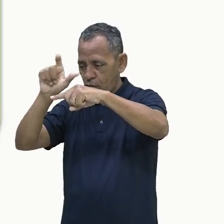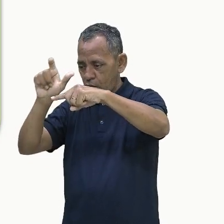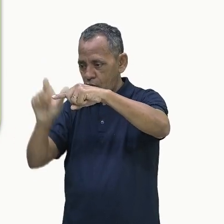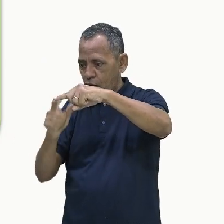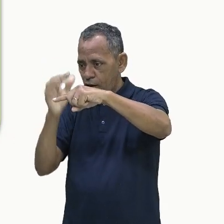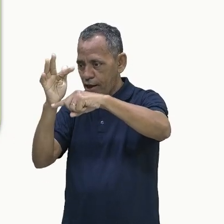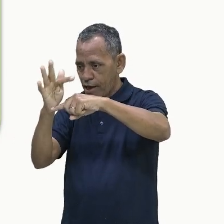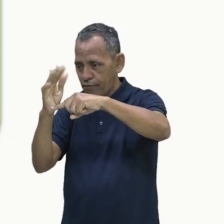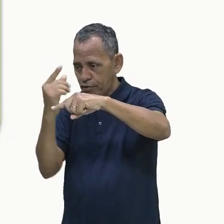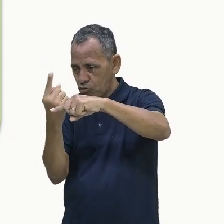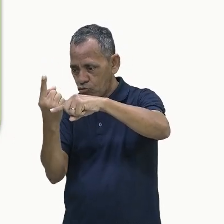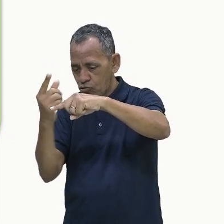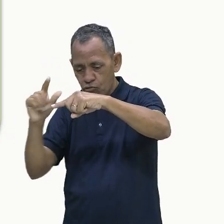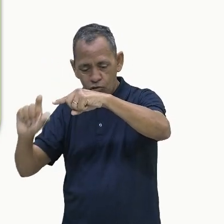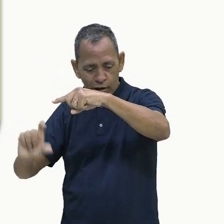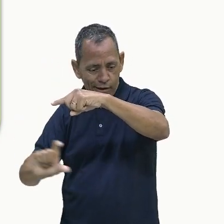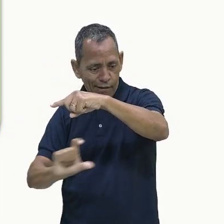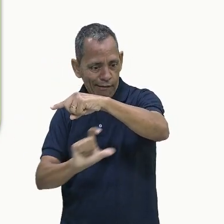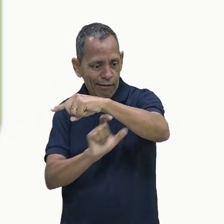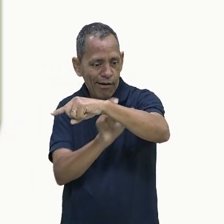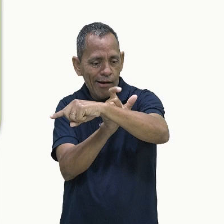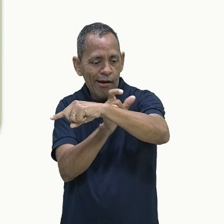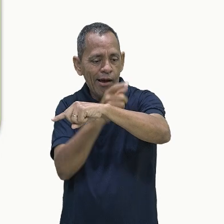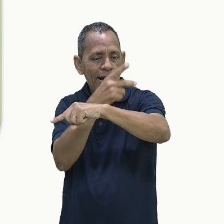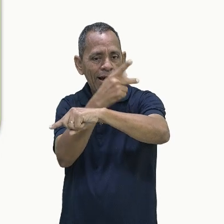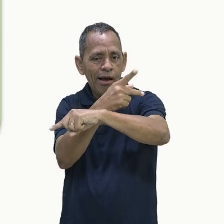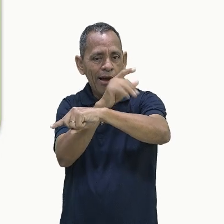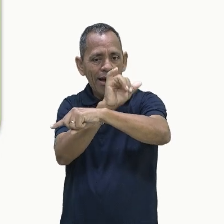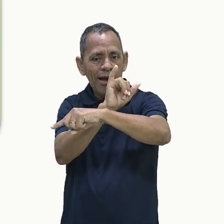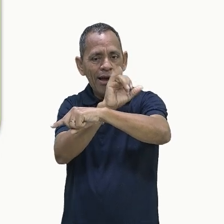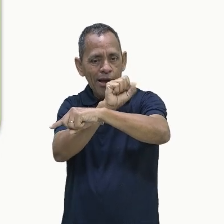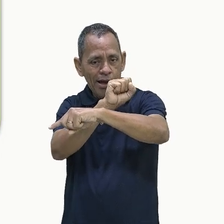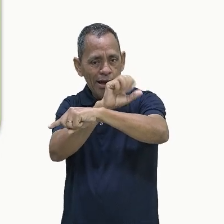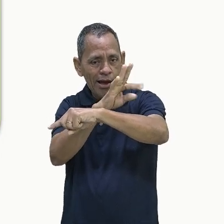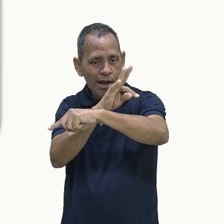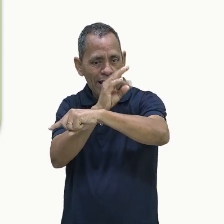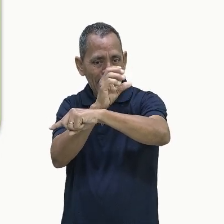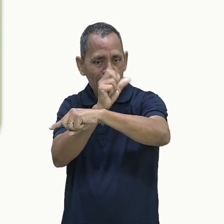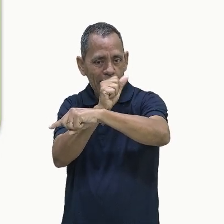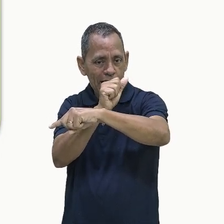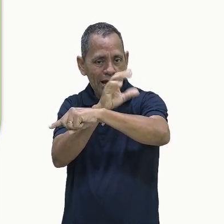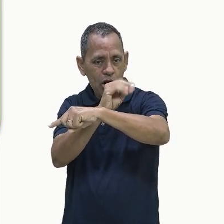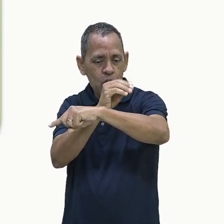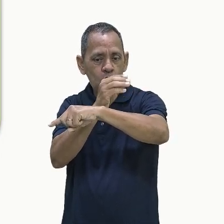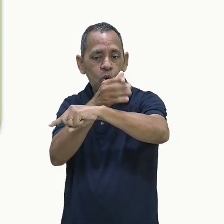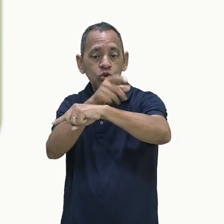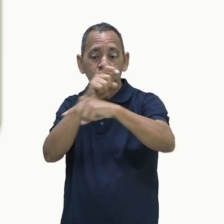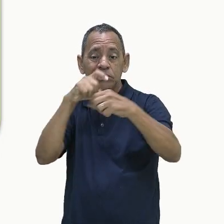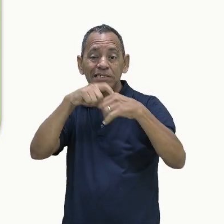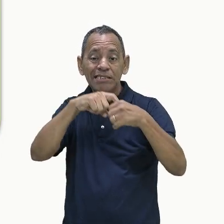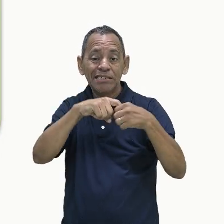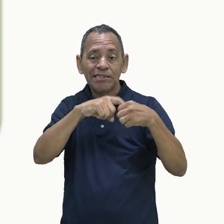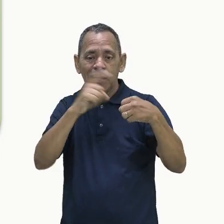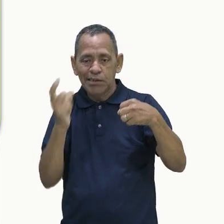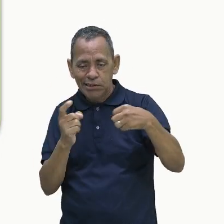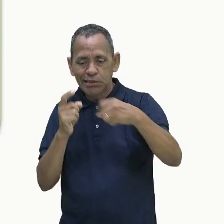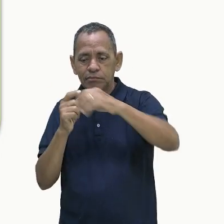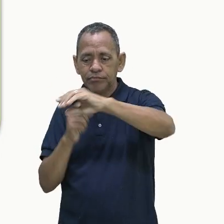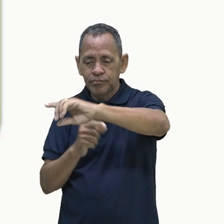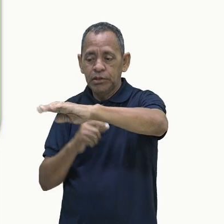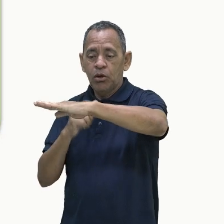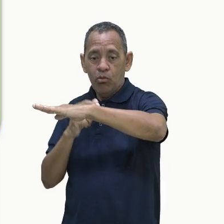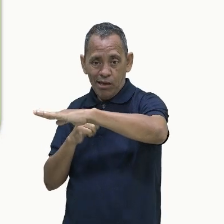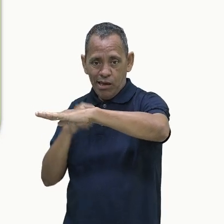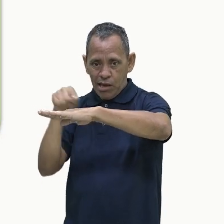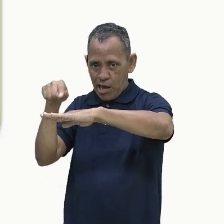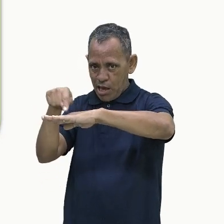no pistão de saída. E quem é a área 2? A área 2 é a área do pistão de